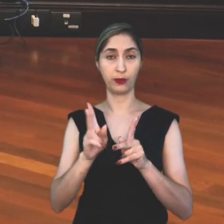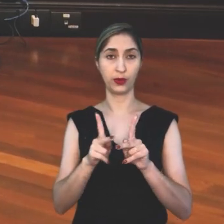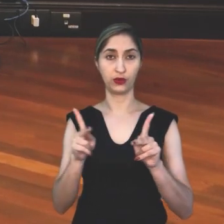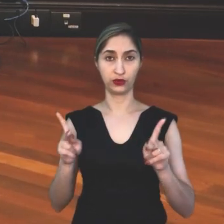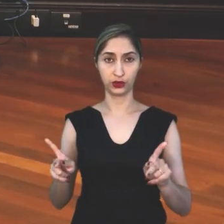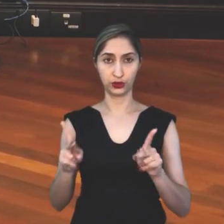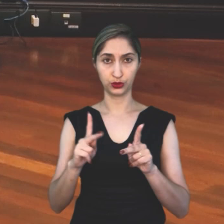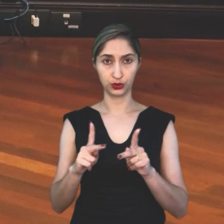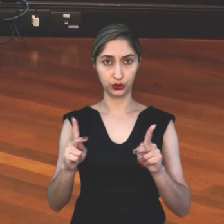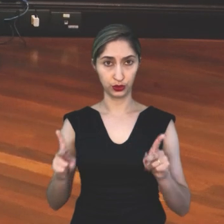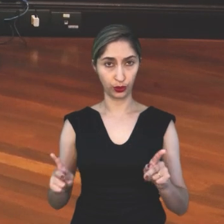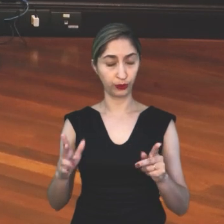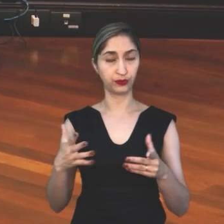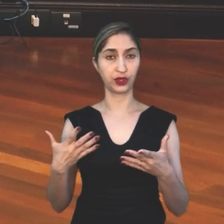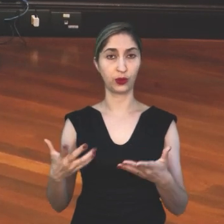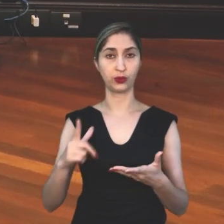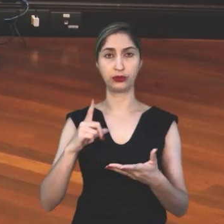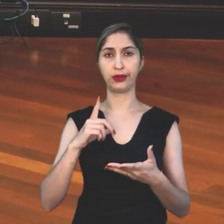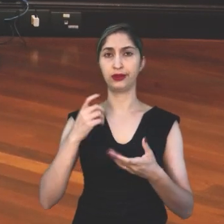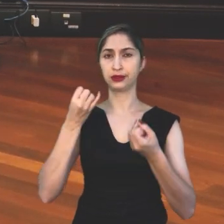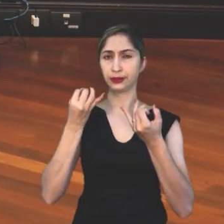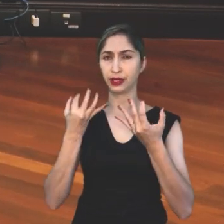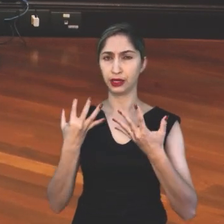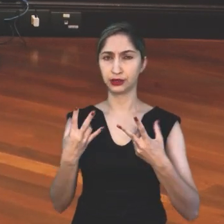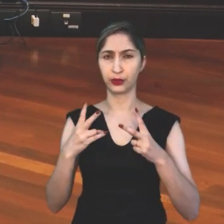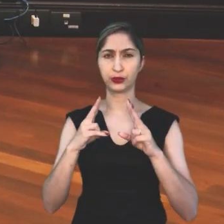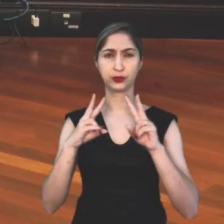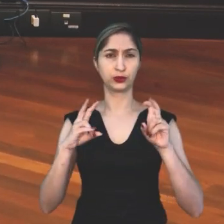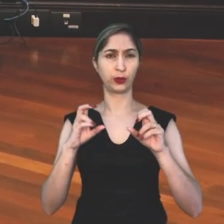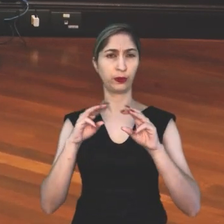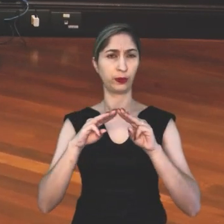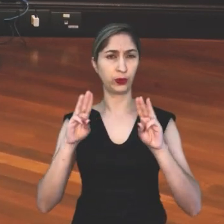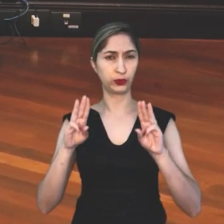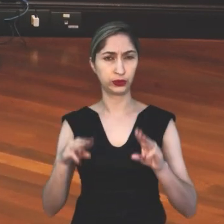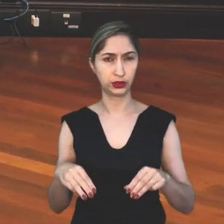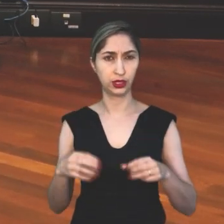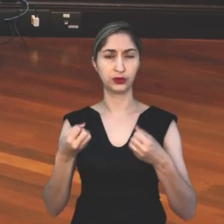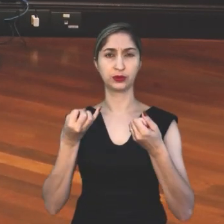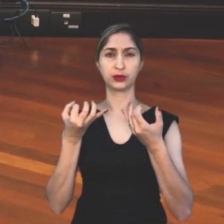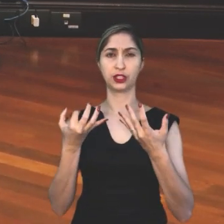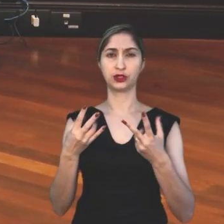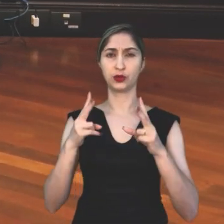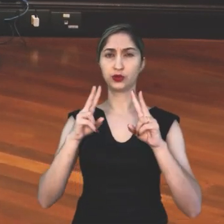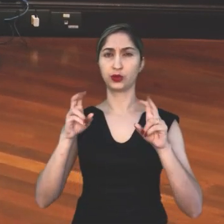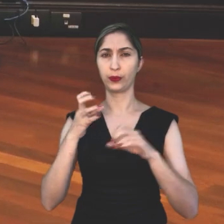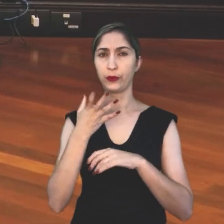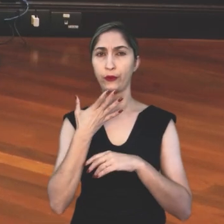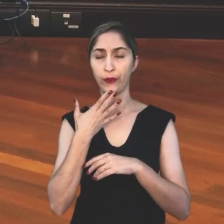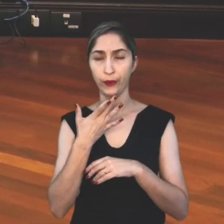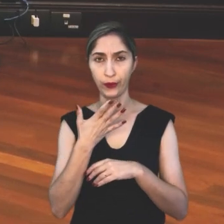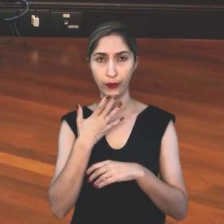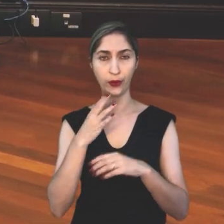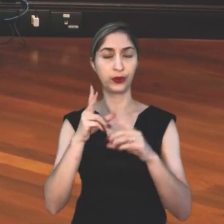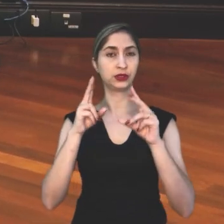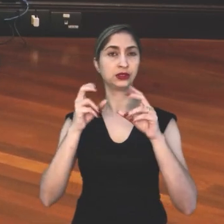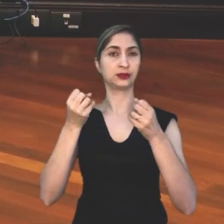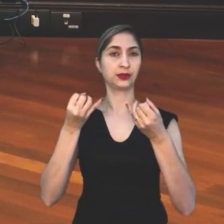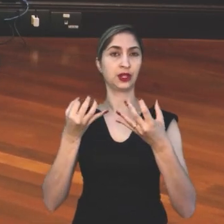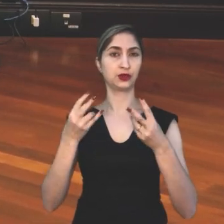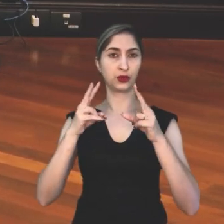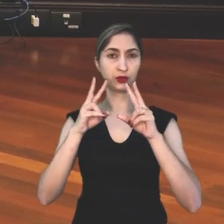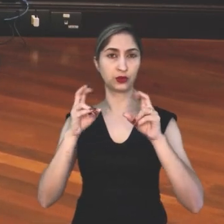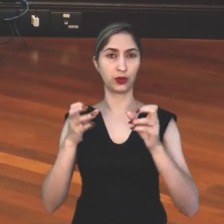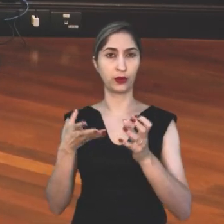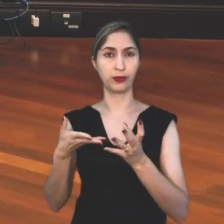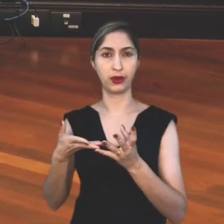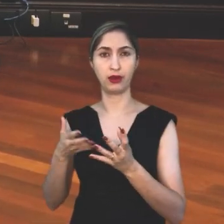uma forma de orientar também o professor, né? Então aqui vai estar falando sobre o museu, vai estar falando sobre os pigmentos,